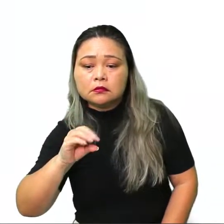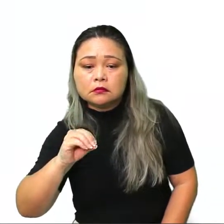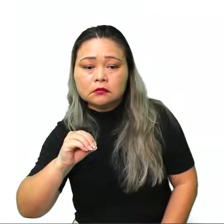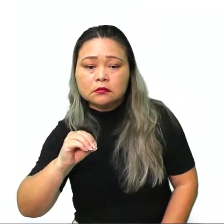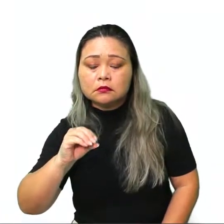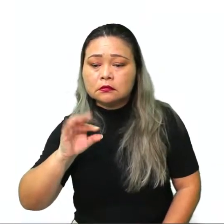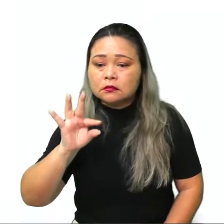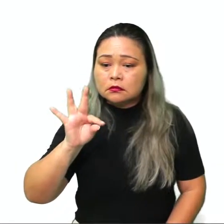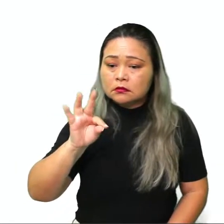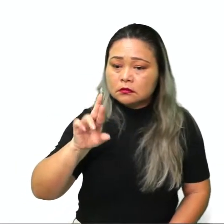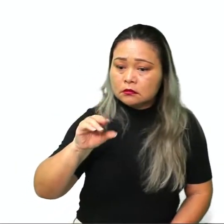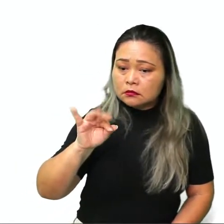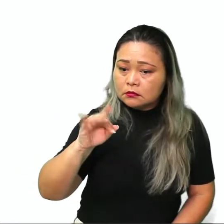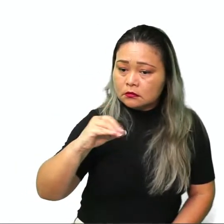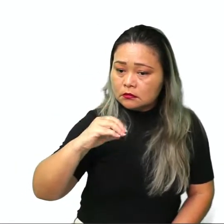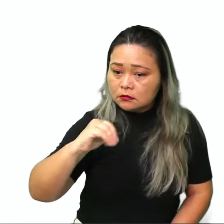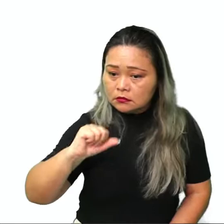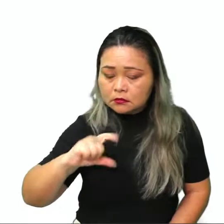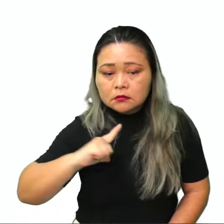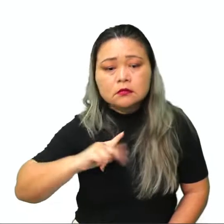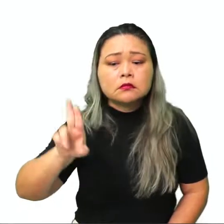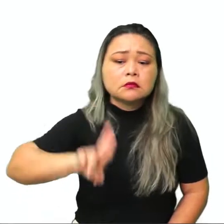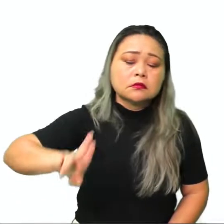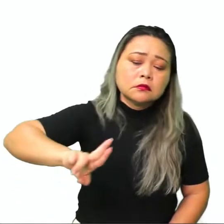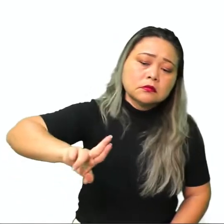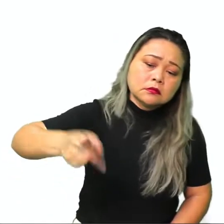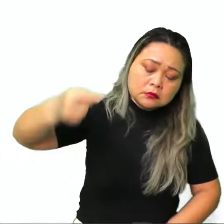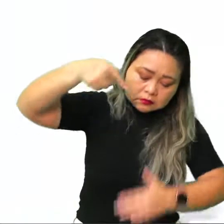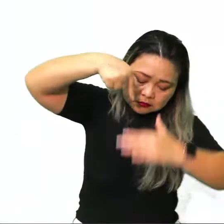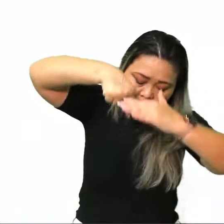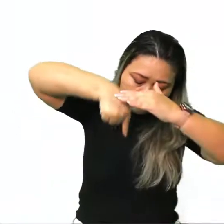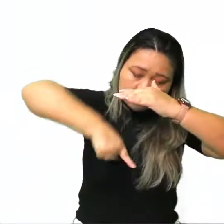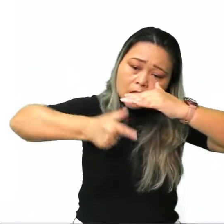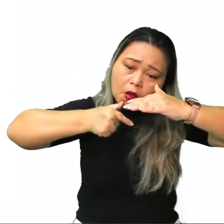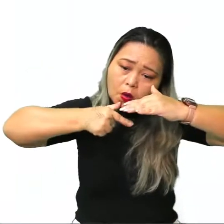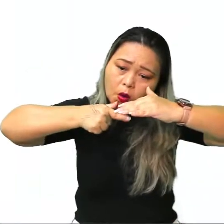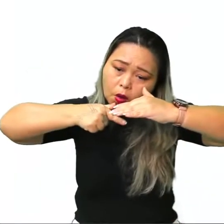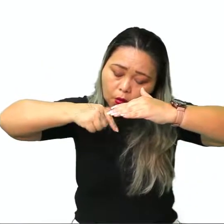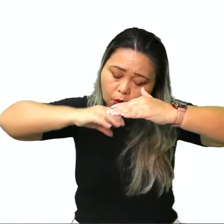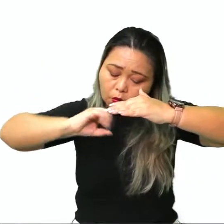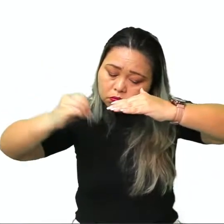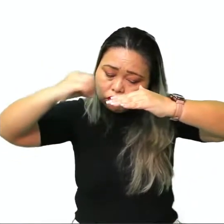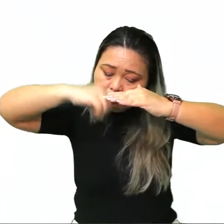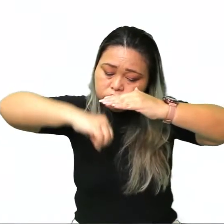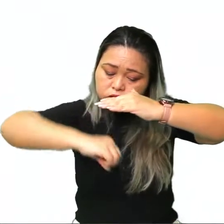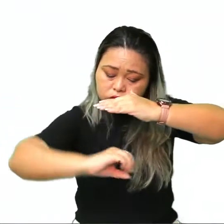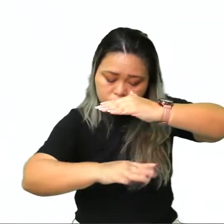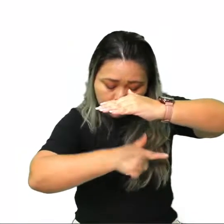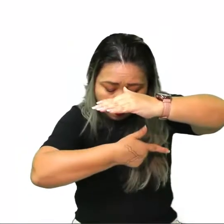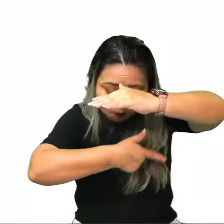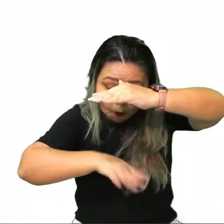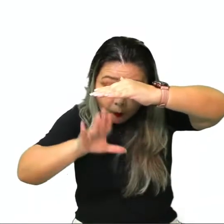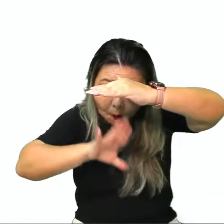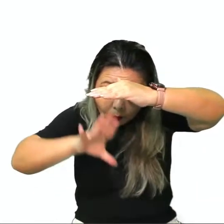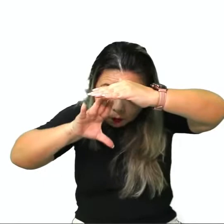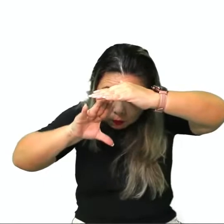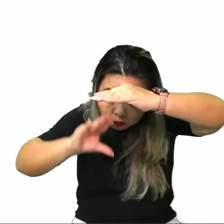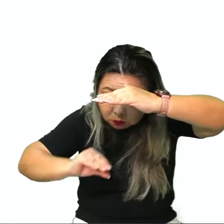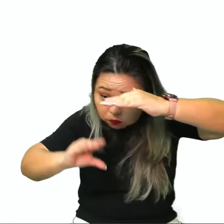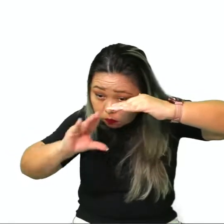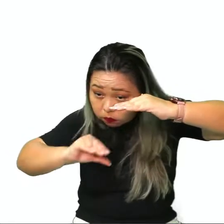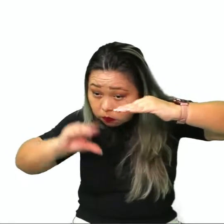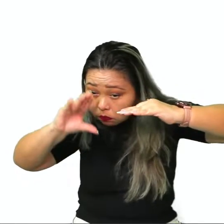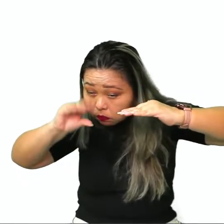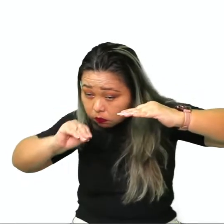quimiolito-autotróficas, bactérias que estavam utilizando lá no fundo dos oceanos, tá? Nesse ambiente extremo,